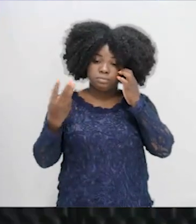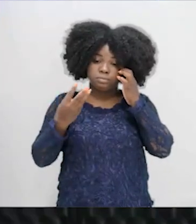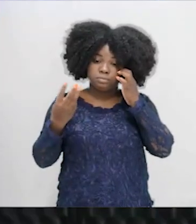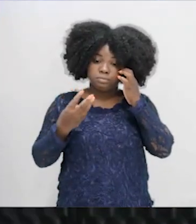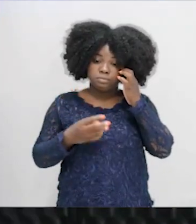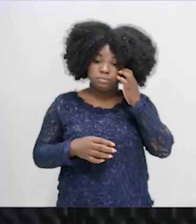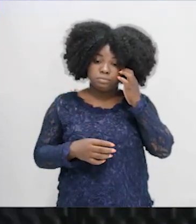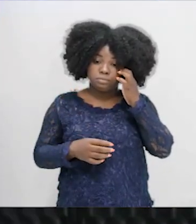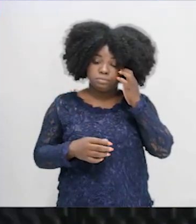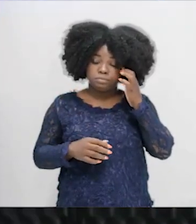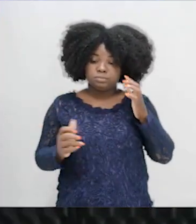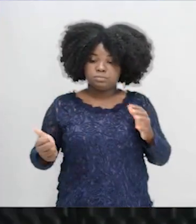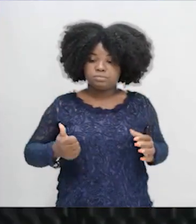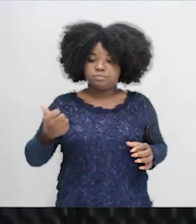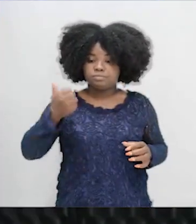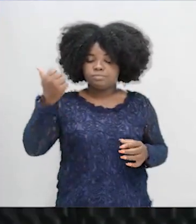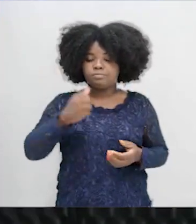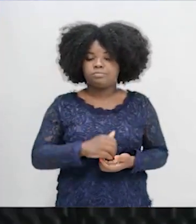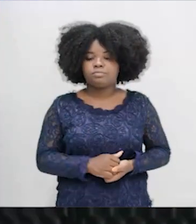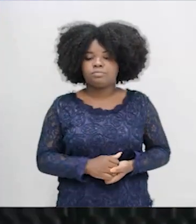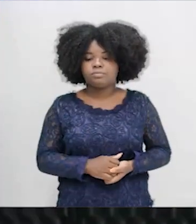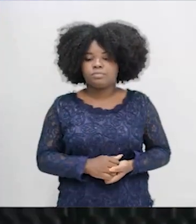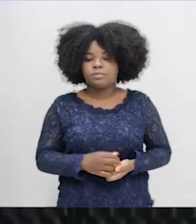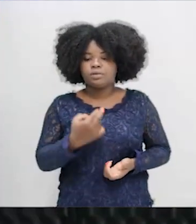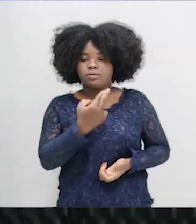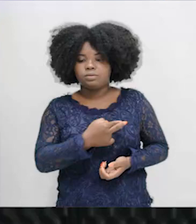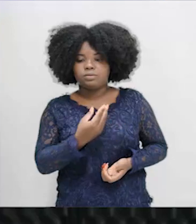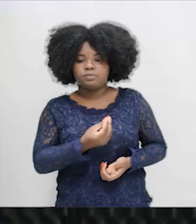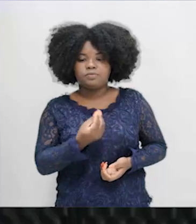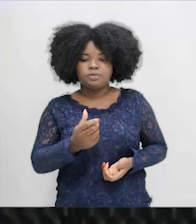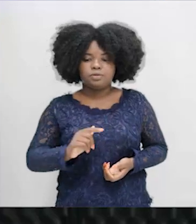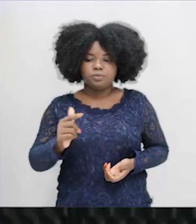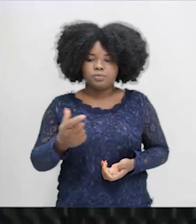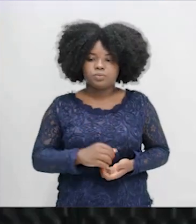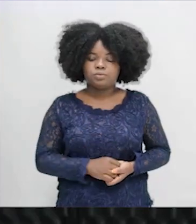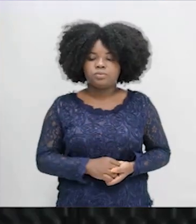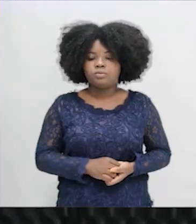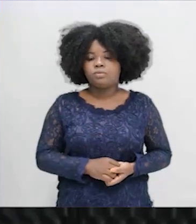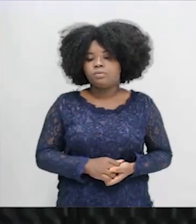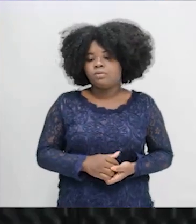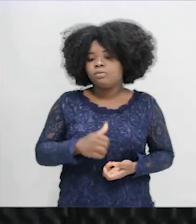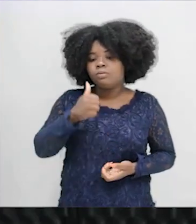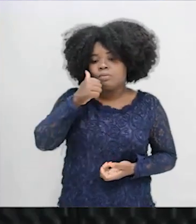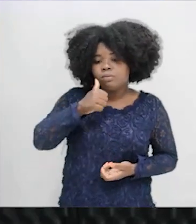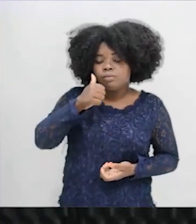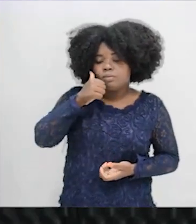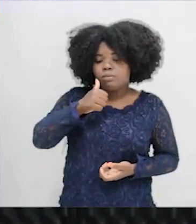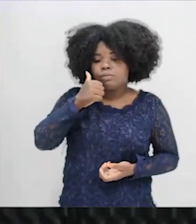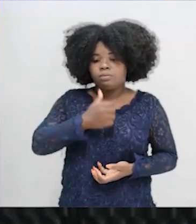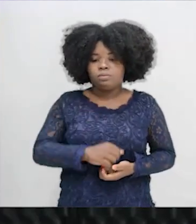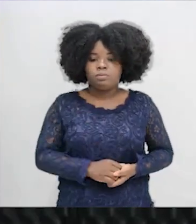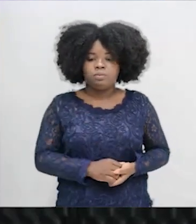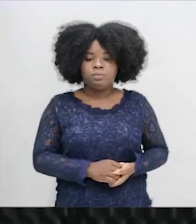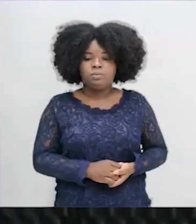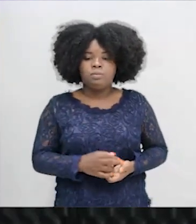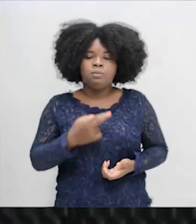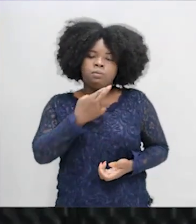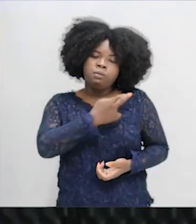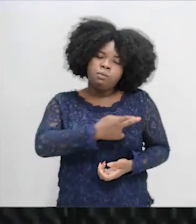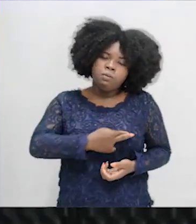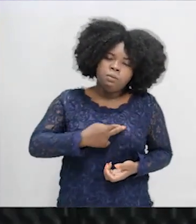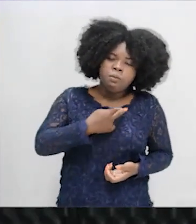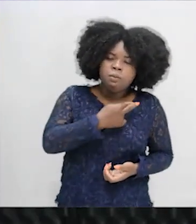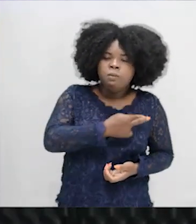é um mangá feito para adultos que fala sobre romance, sobre vida, entre outras coisas. Já a variação feminina é o Josei, é mais